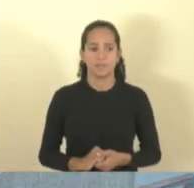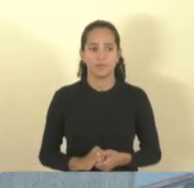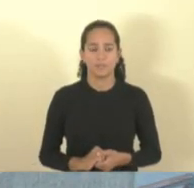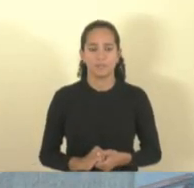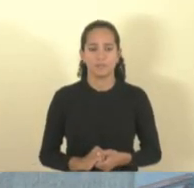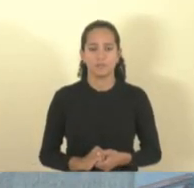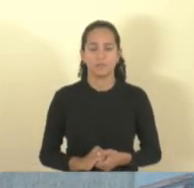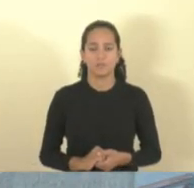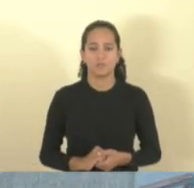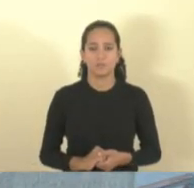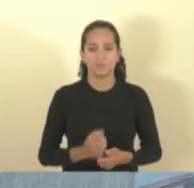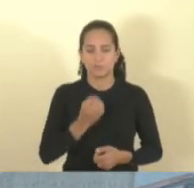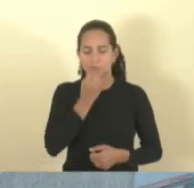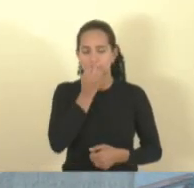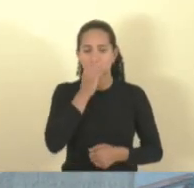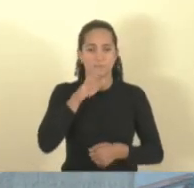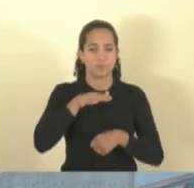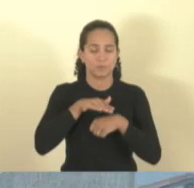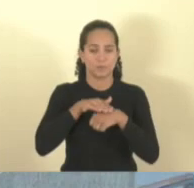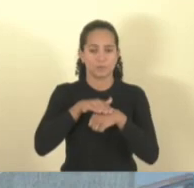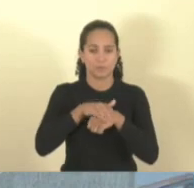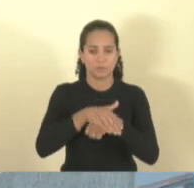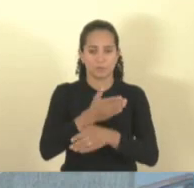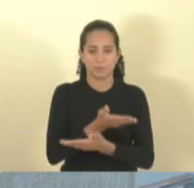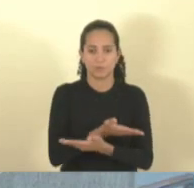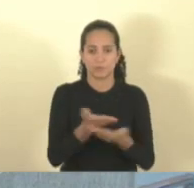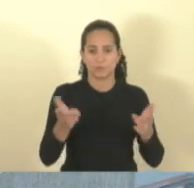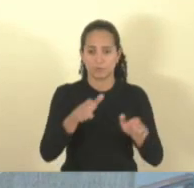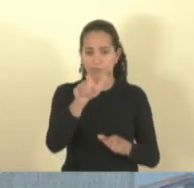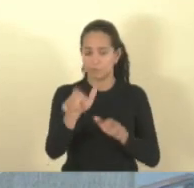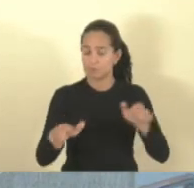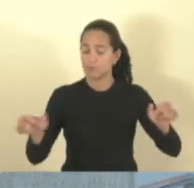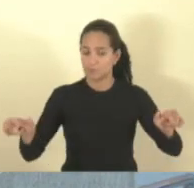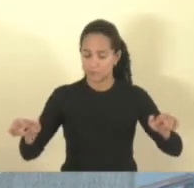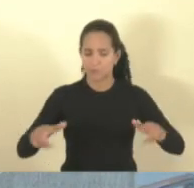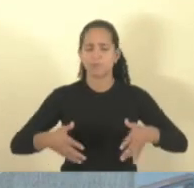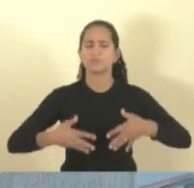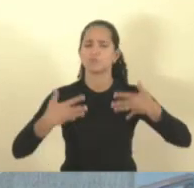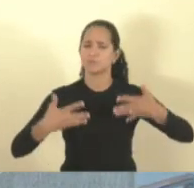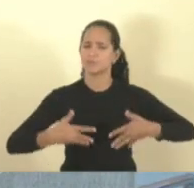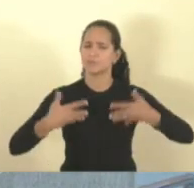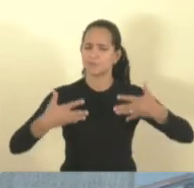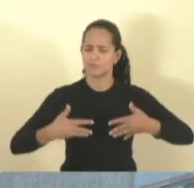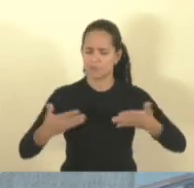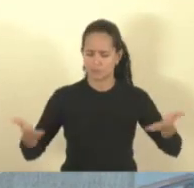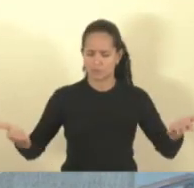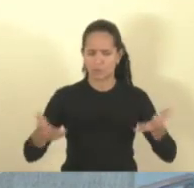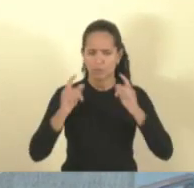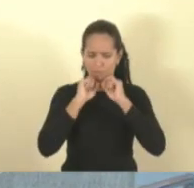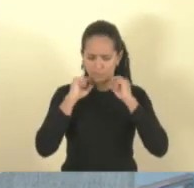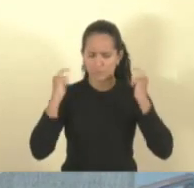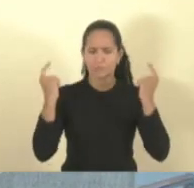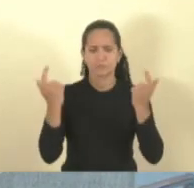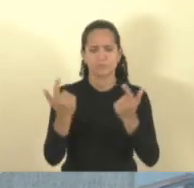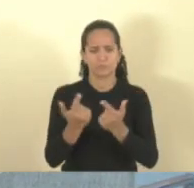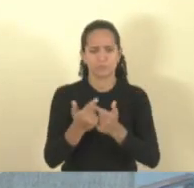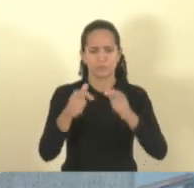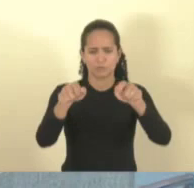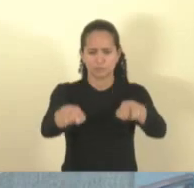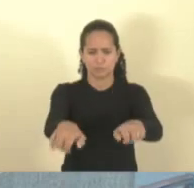Boa noite a todos e a todas. É com muita alegria que essa casa recebe todos